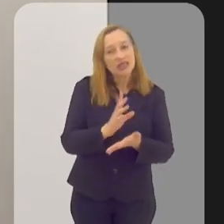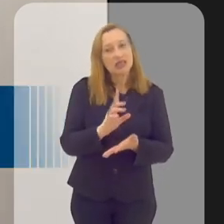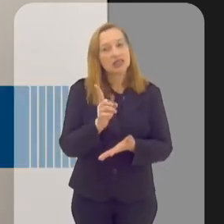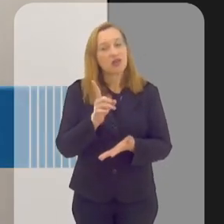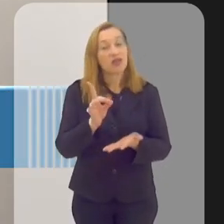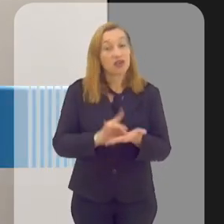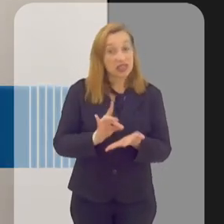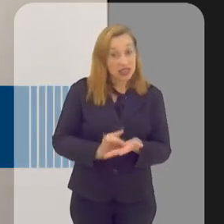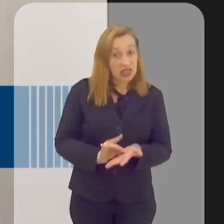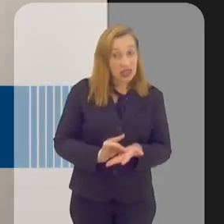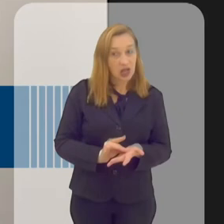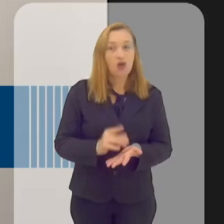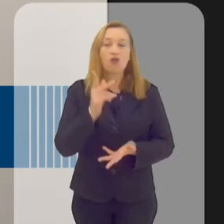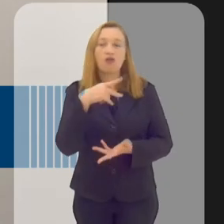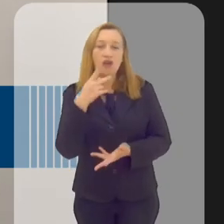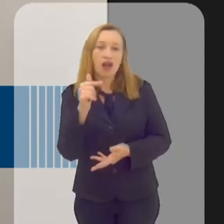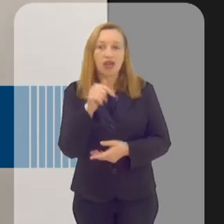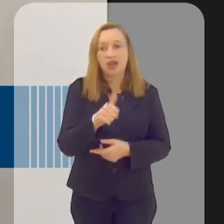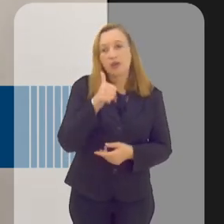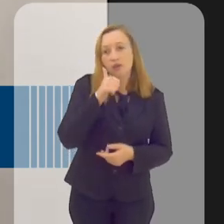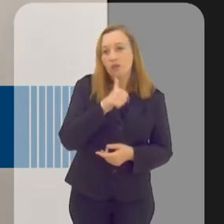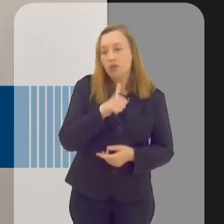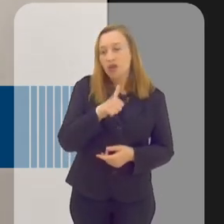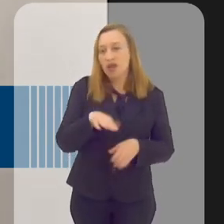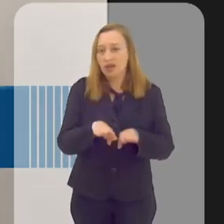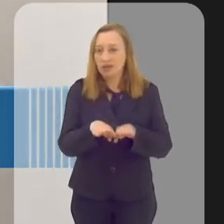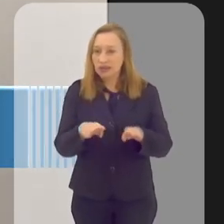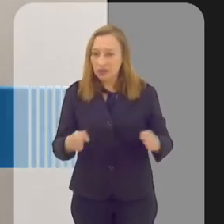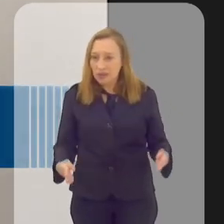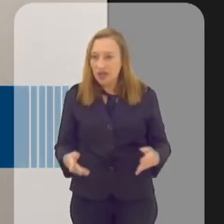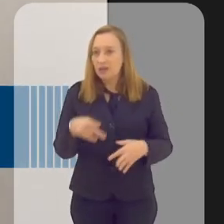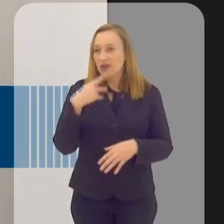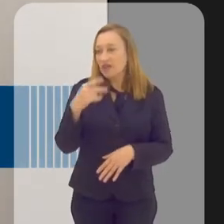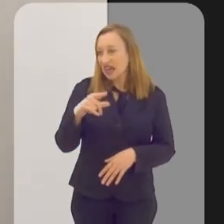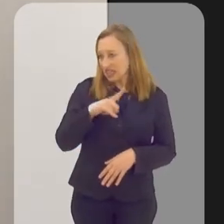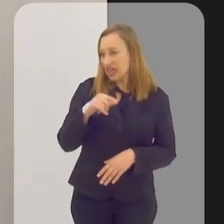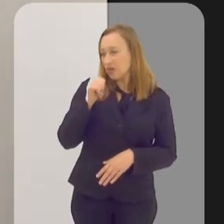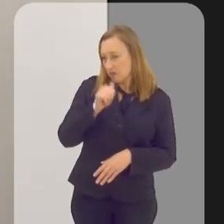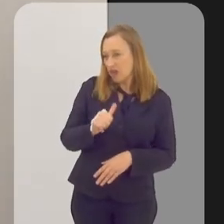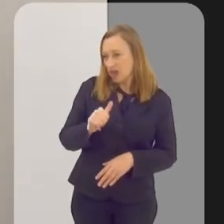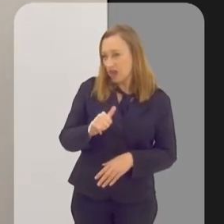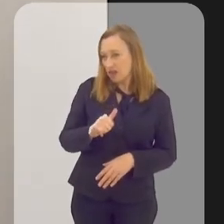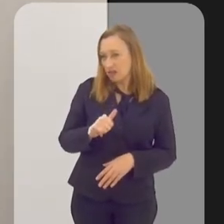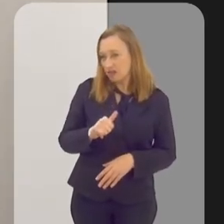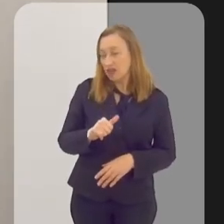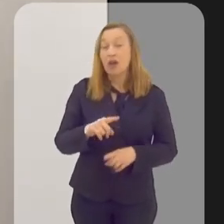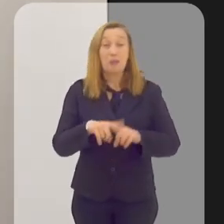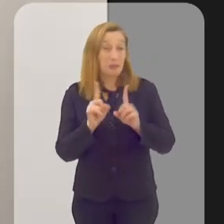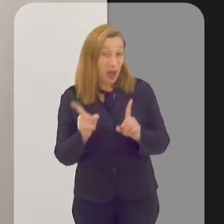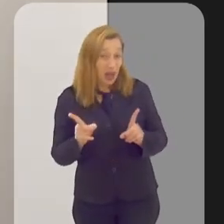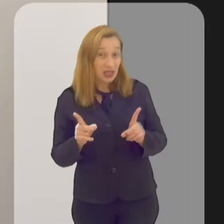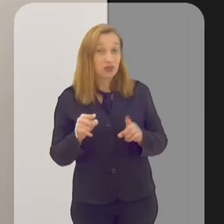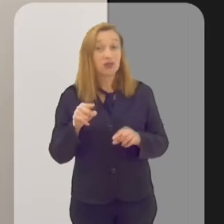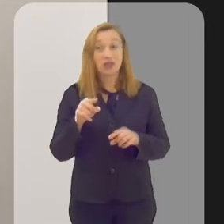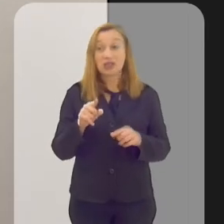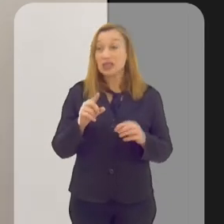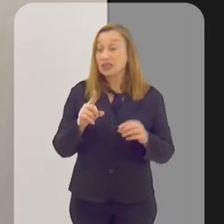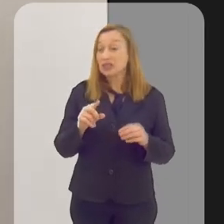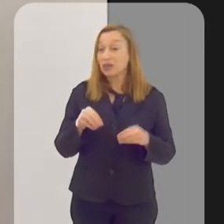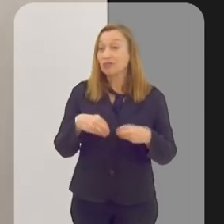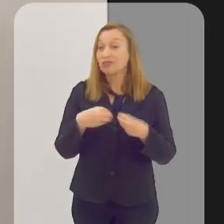nem sempre ela é verdadeira, né? Eu vou colocar aqui uma mulher nessa mesa para eu dizer que tem uma mulher nessa